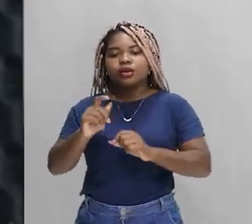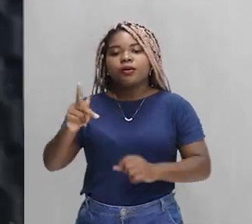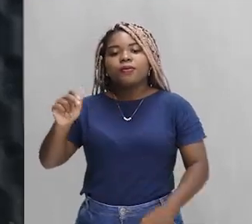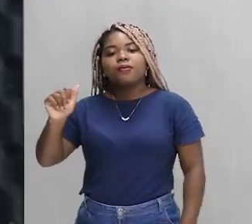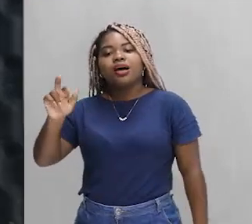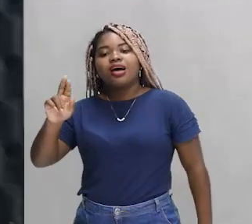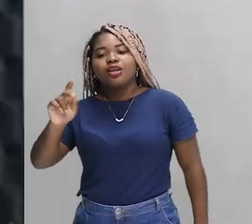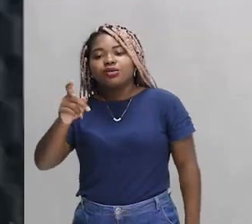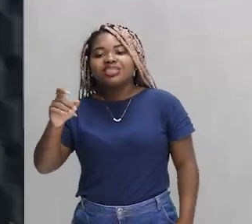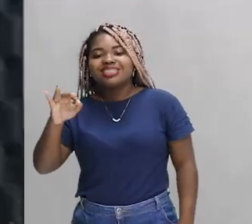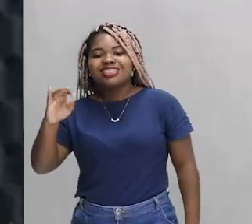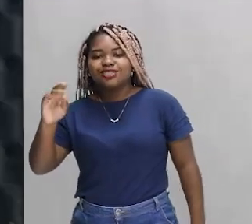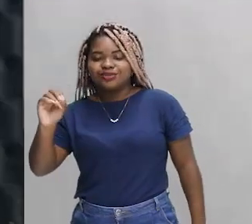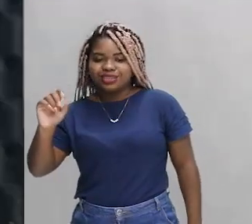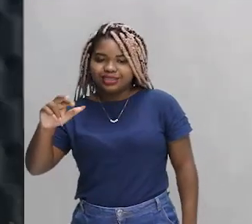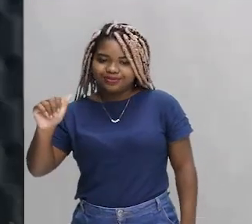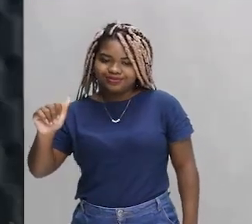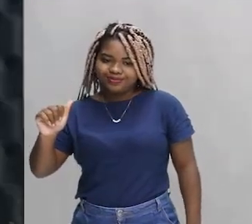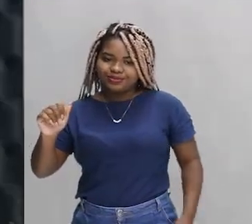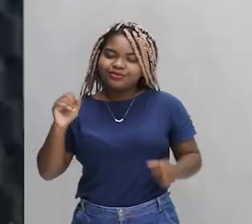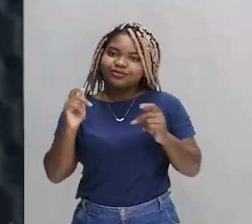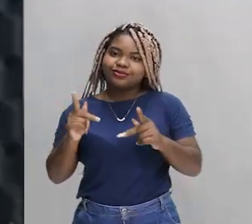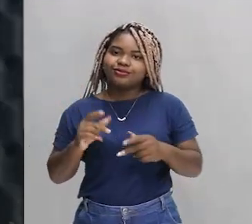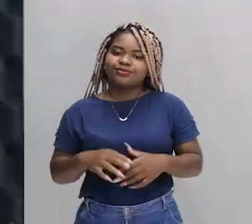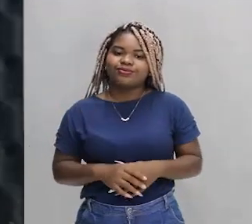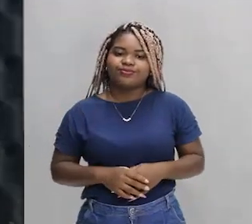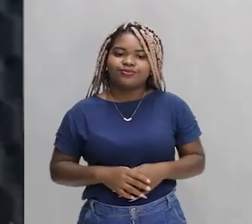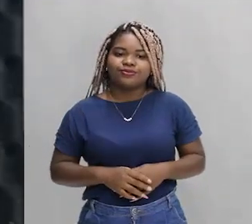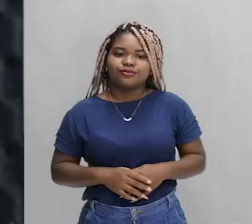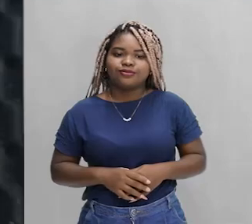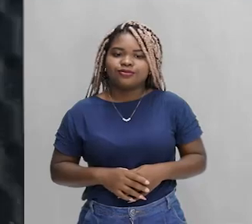paroxítona terminada em ditongo. Qual o ditongo? Ão.